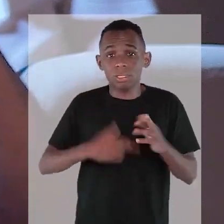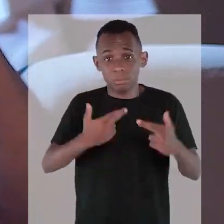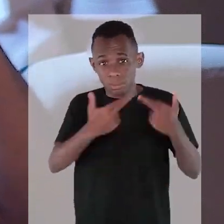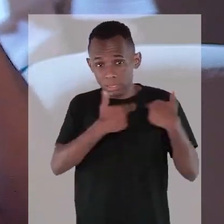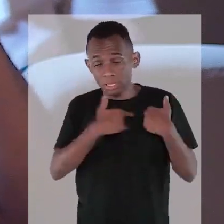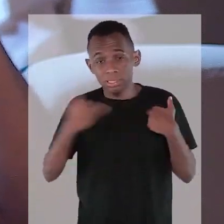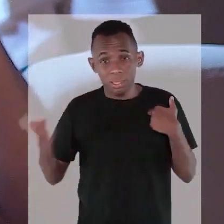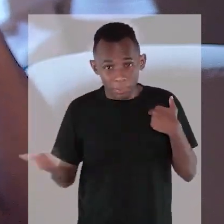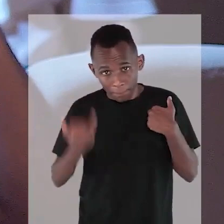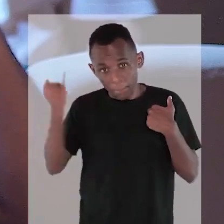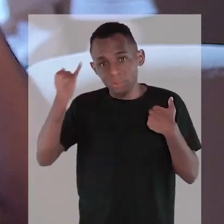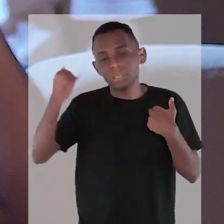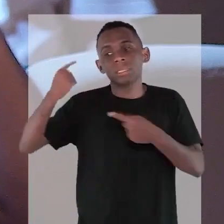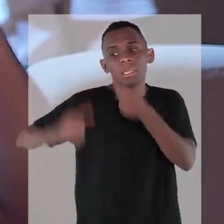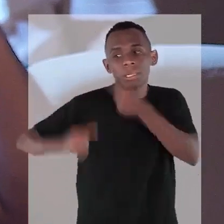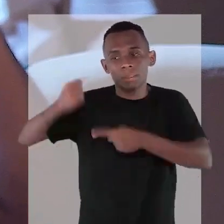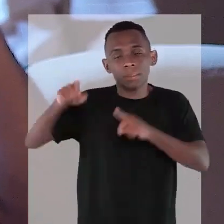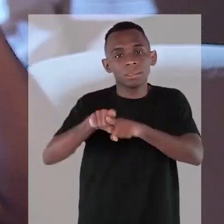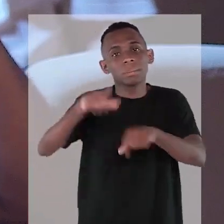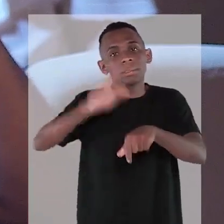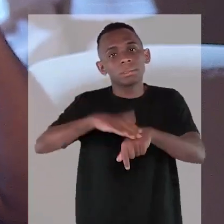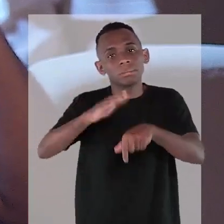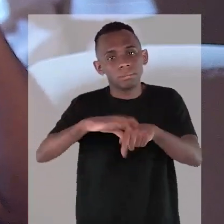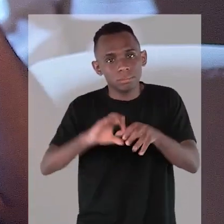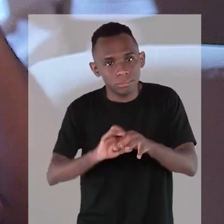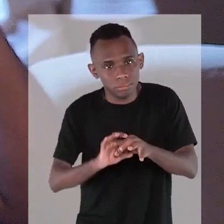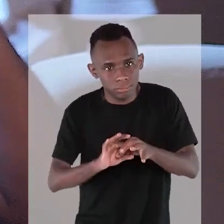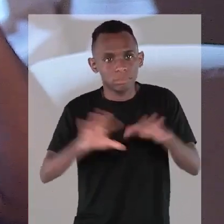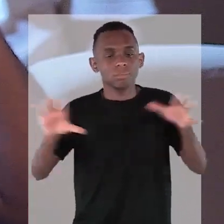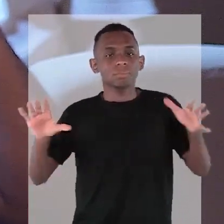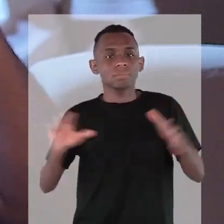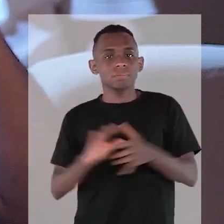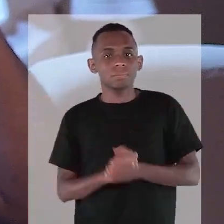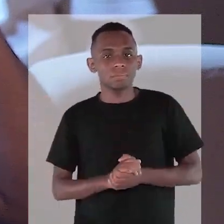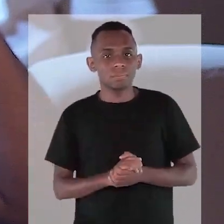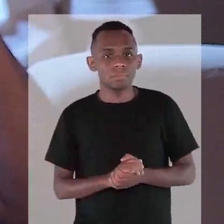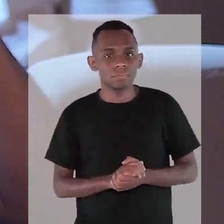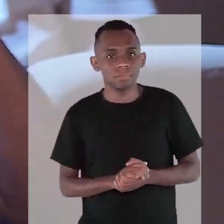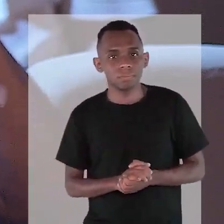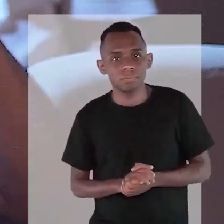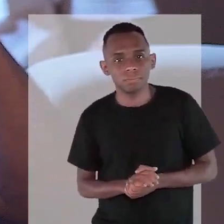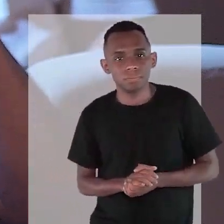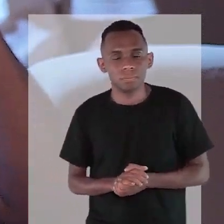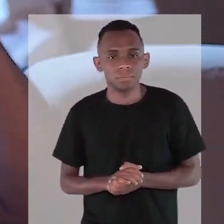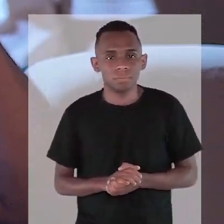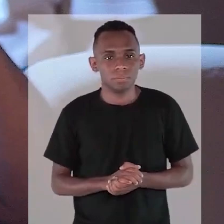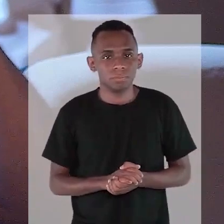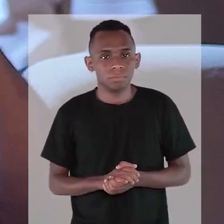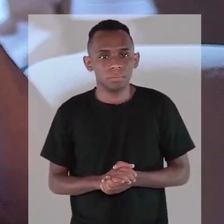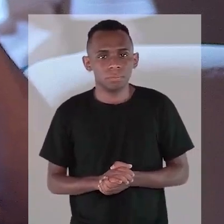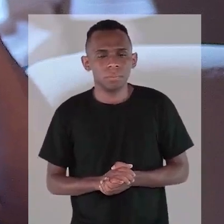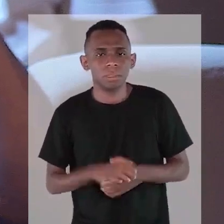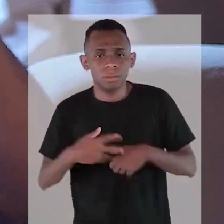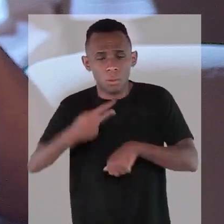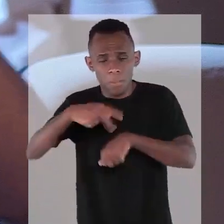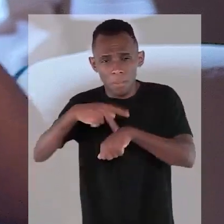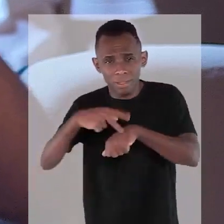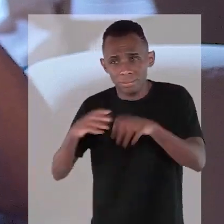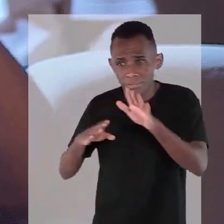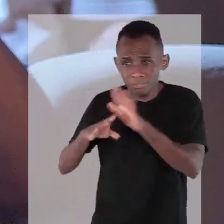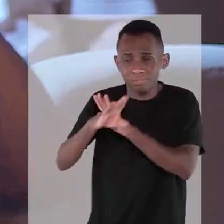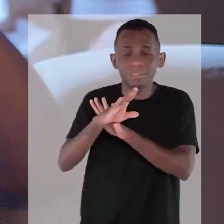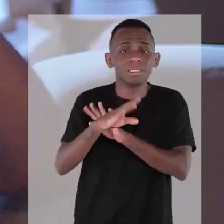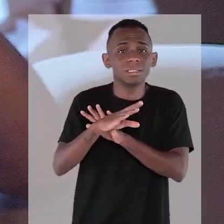na democracia, né? E se isso, quando ele traz o dado lá, né, dos países emergentes, que a gente fica muito no celular, e quando eu vou